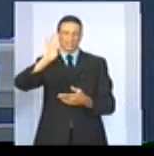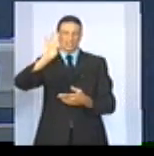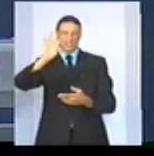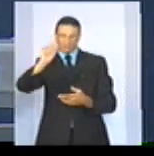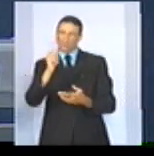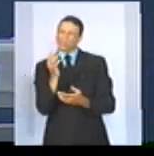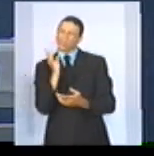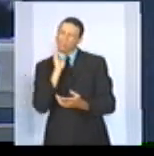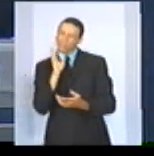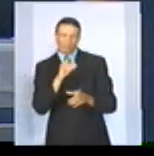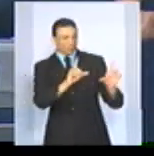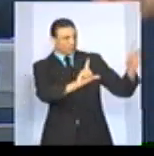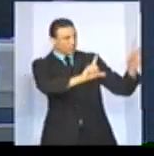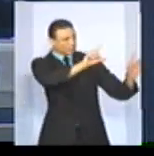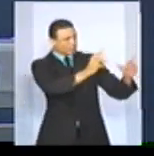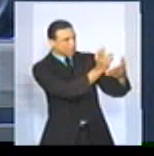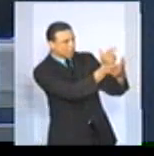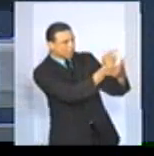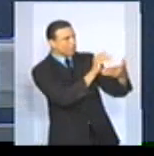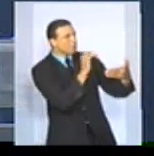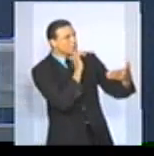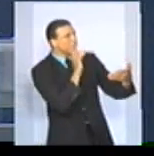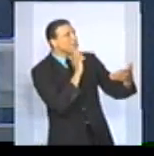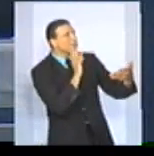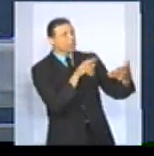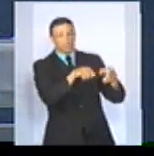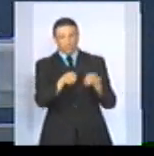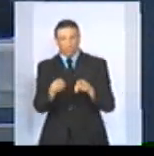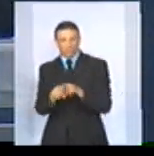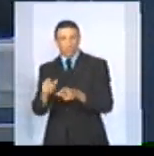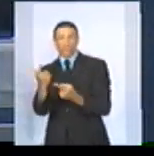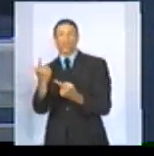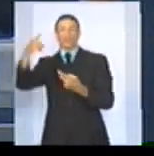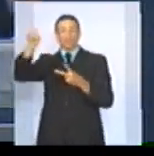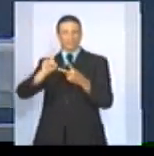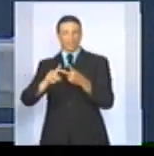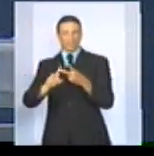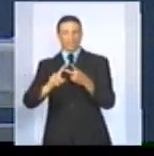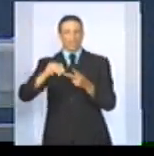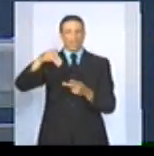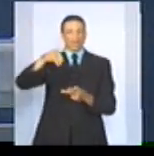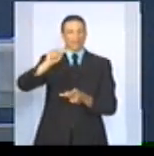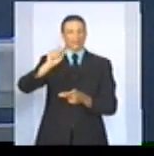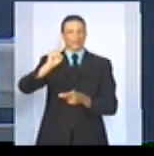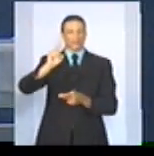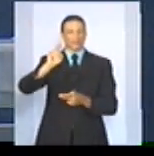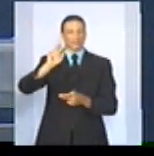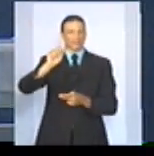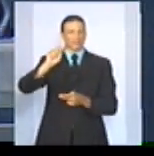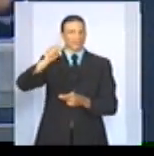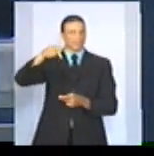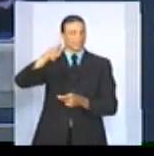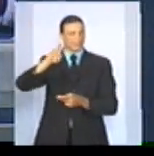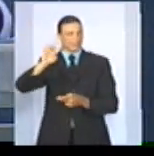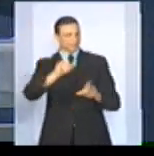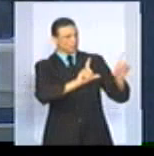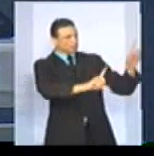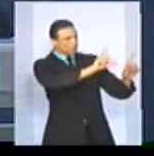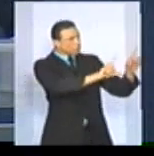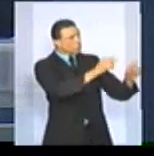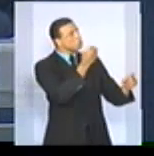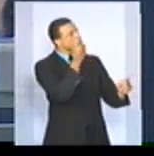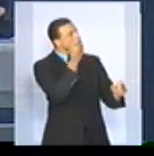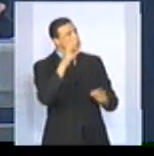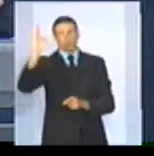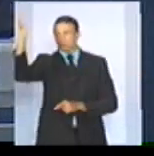destacar já tem sete como Mandrake por exemplo é que você pode também é destacar na área de conteúdo Nacional então Quanto é o Nacional